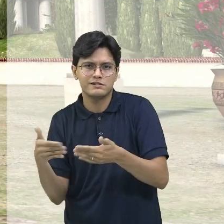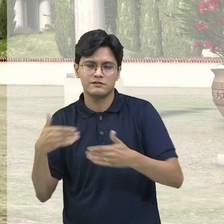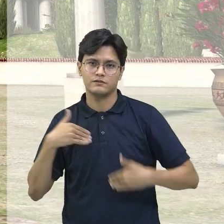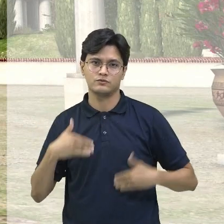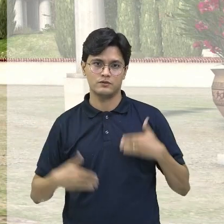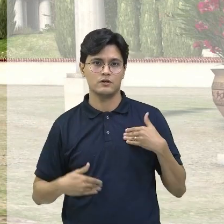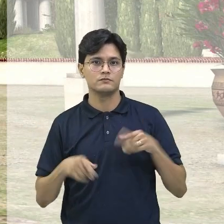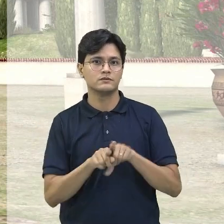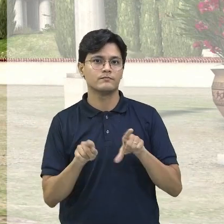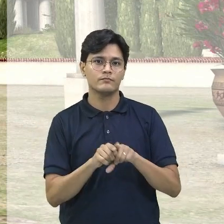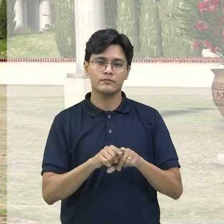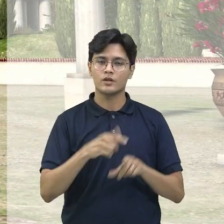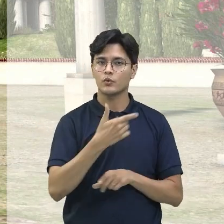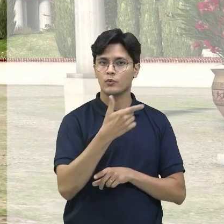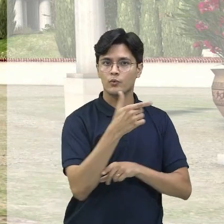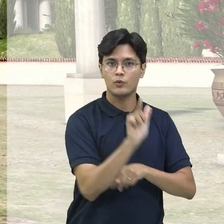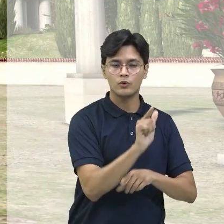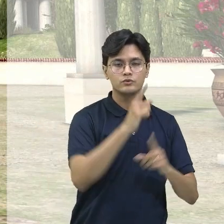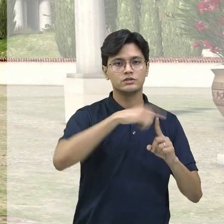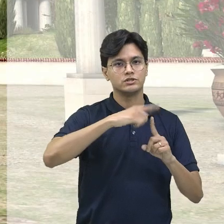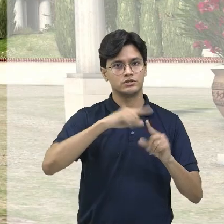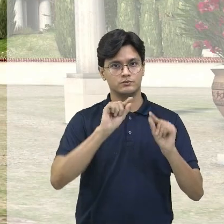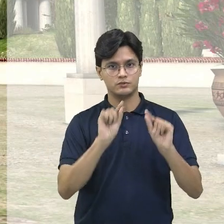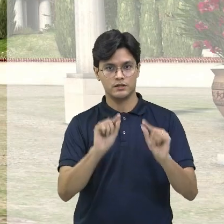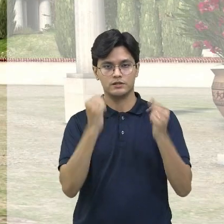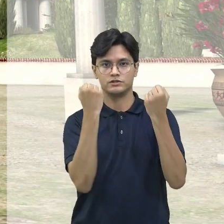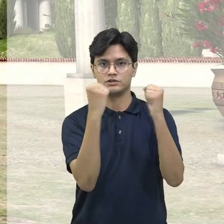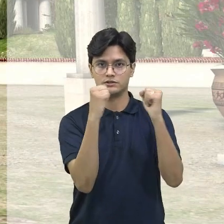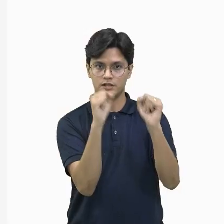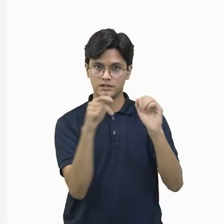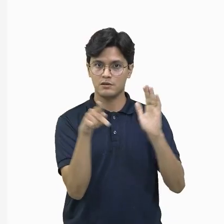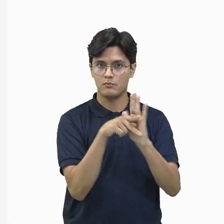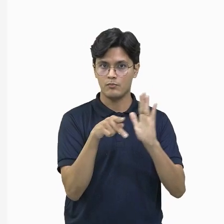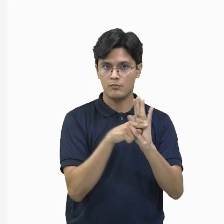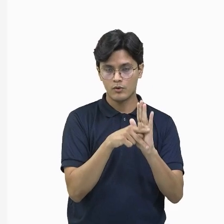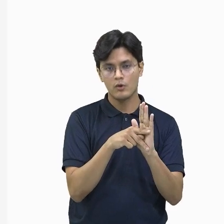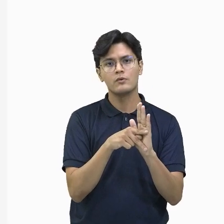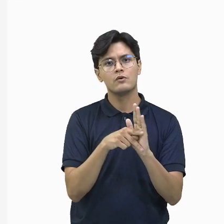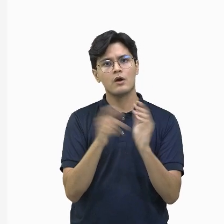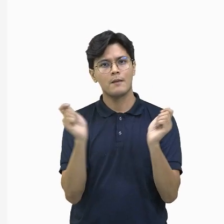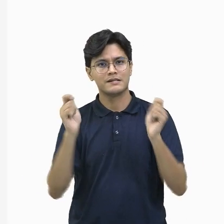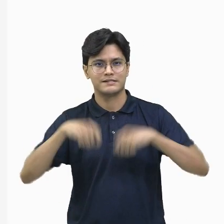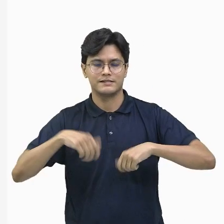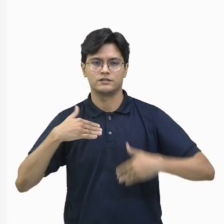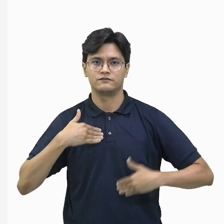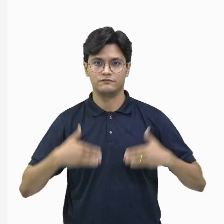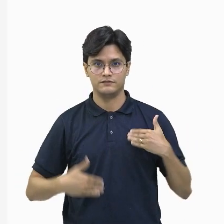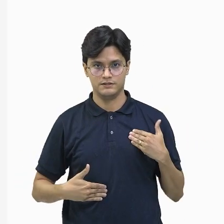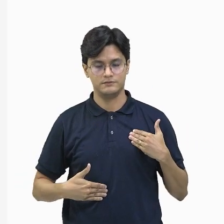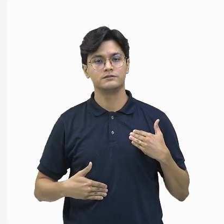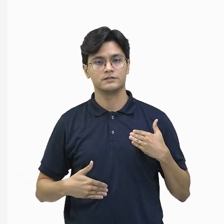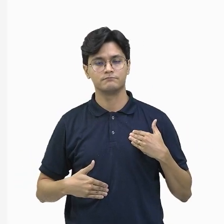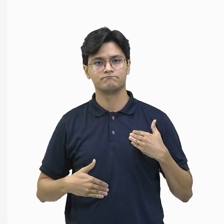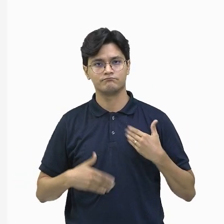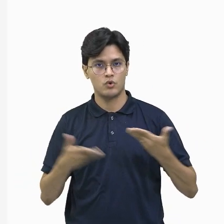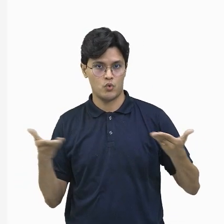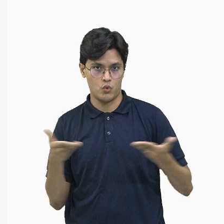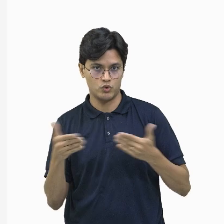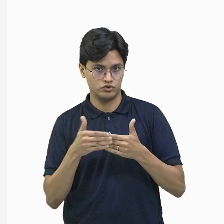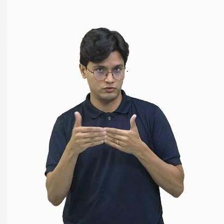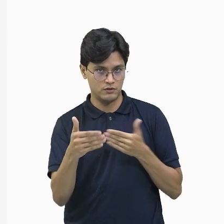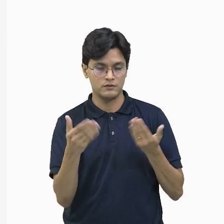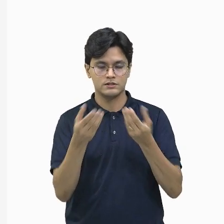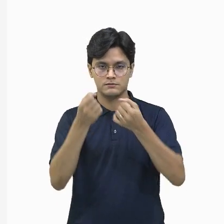ginástica de condicionamento físico, que é o que trata a nossa aula de hoje. Então vamos lá conhecer o que são essas ginásticas